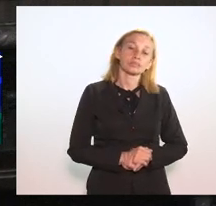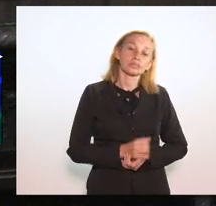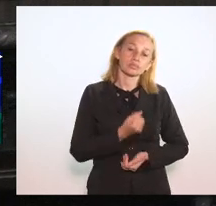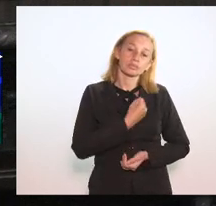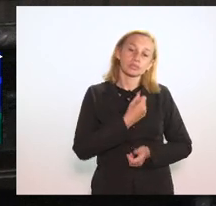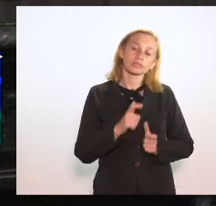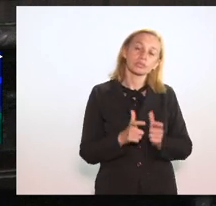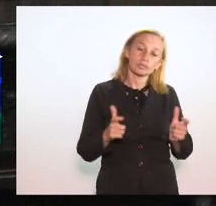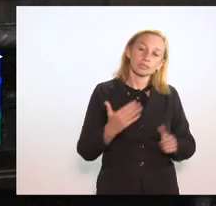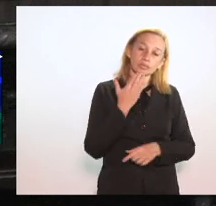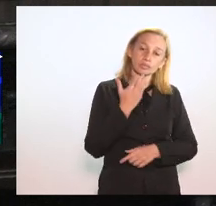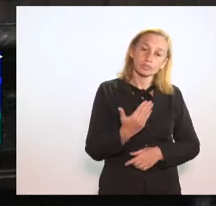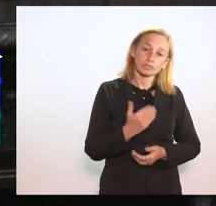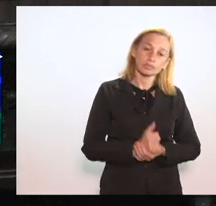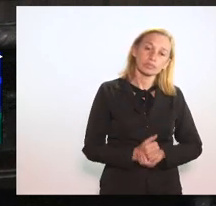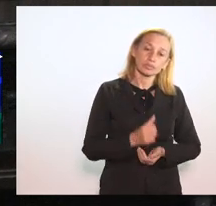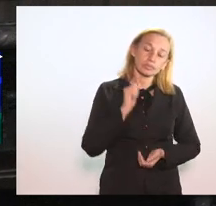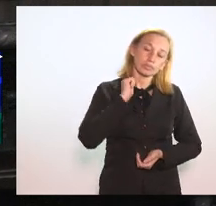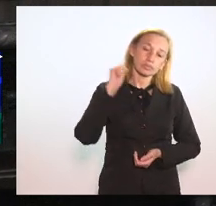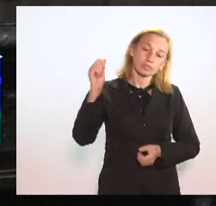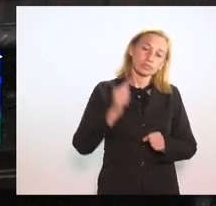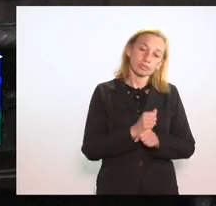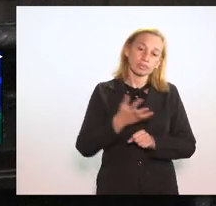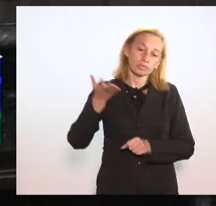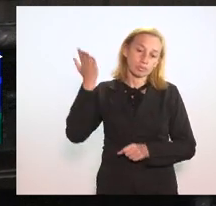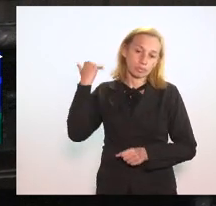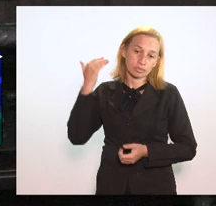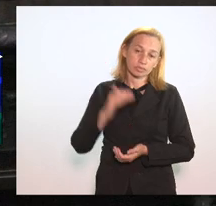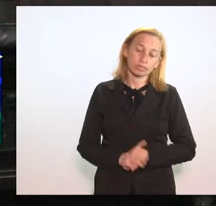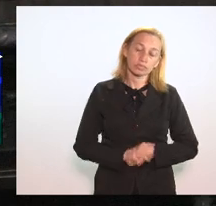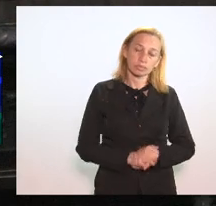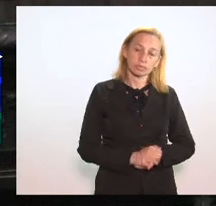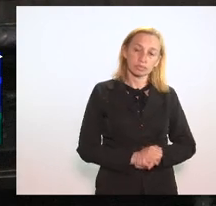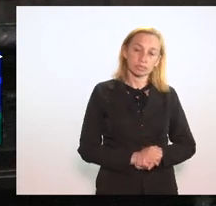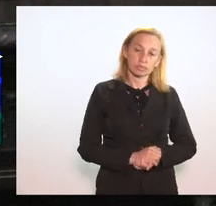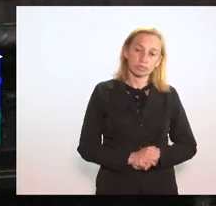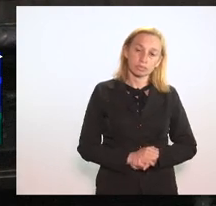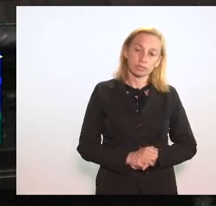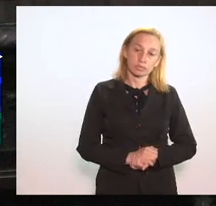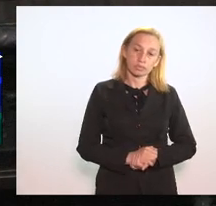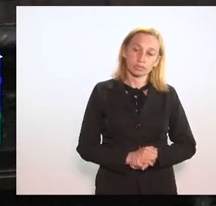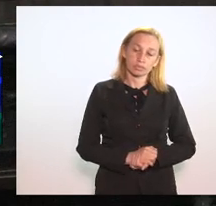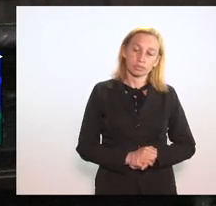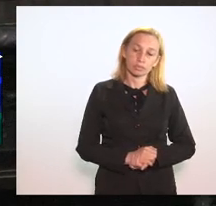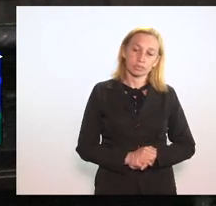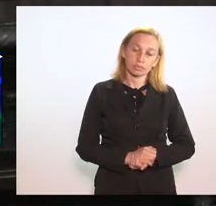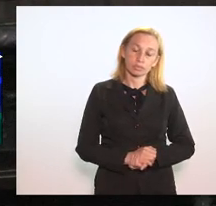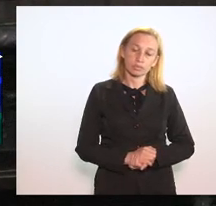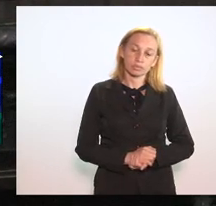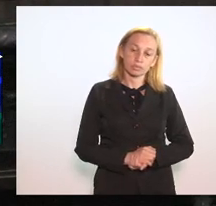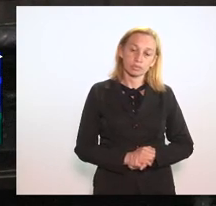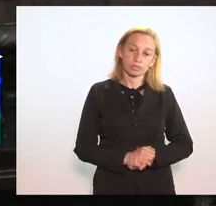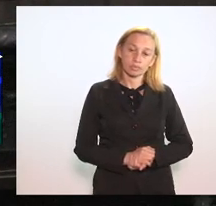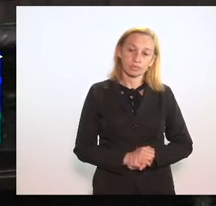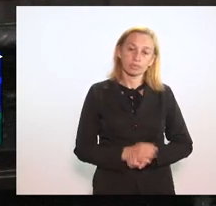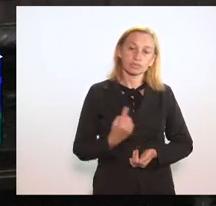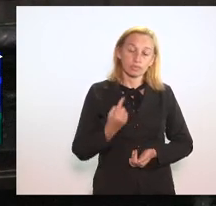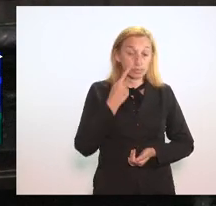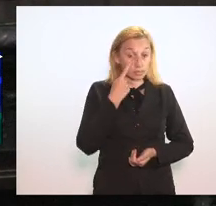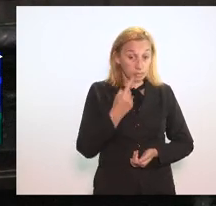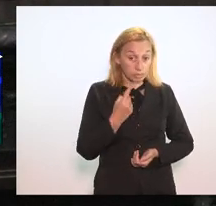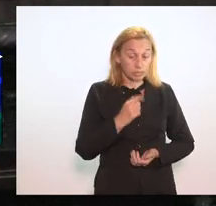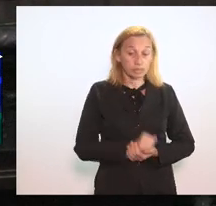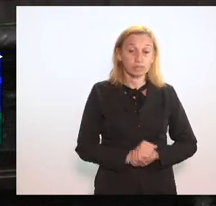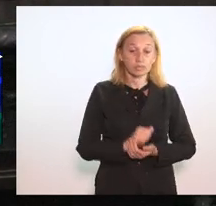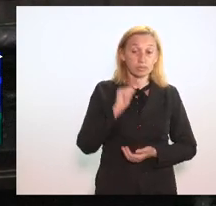de solicitação e Abril do ano passado e a gente observa muito com muito claramente aqui a curva que nós tivemos